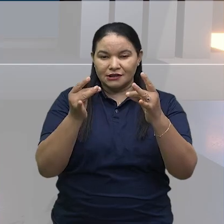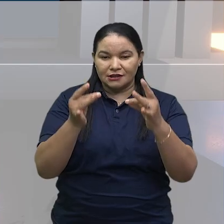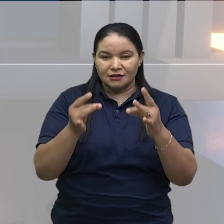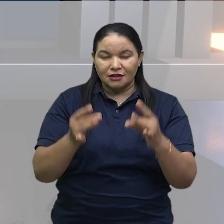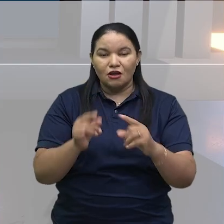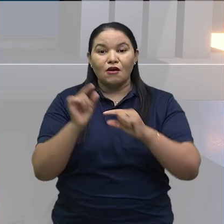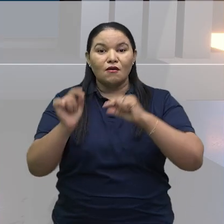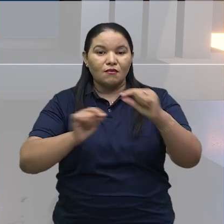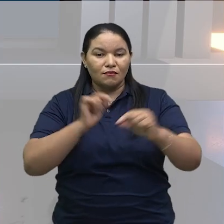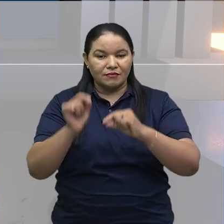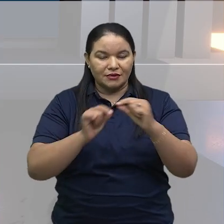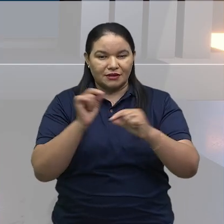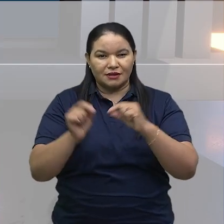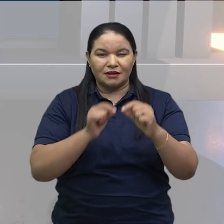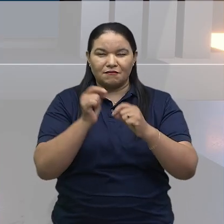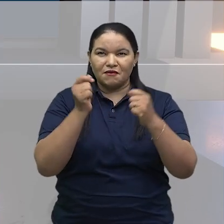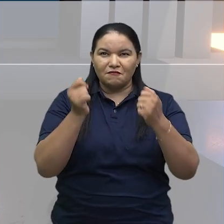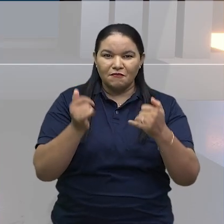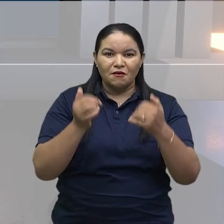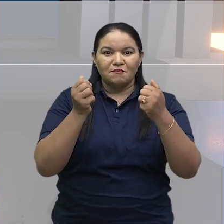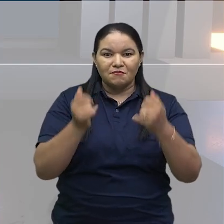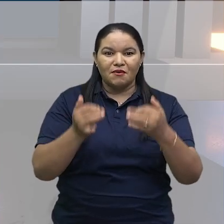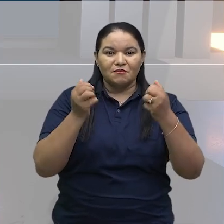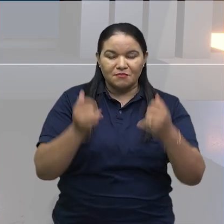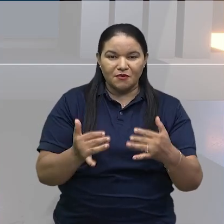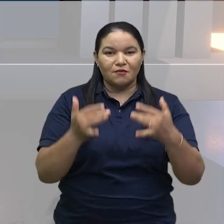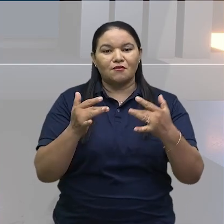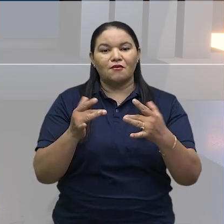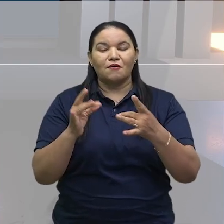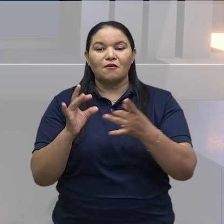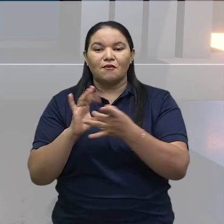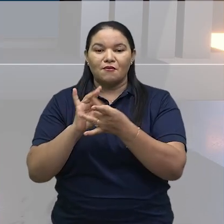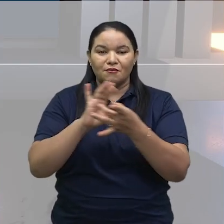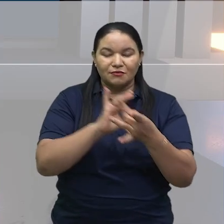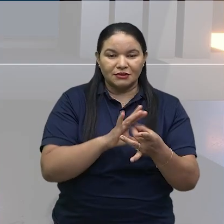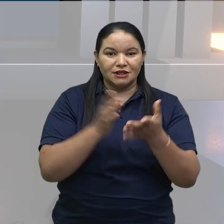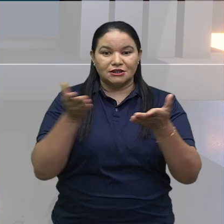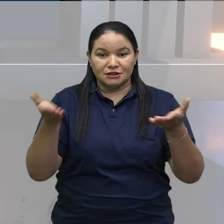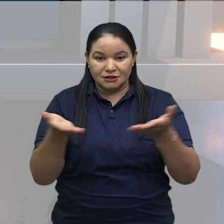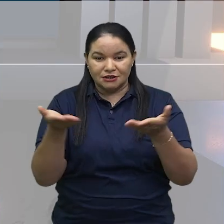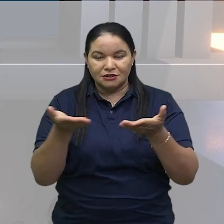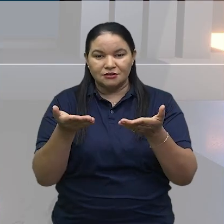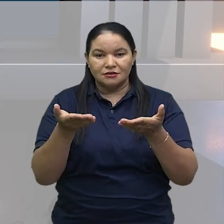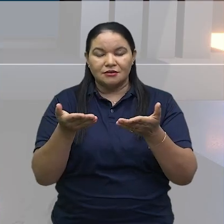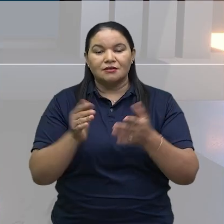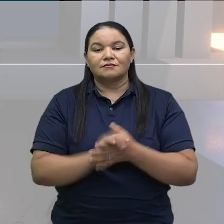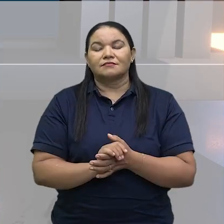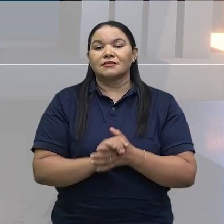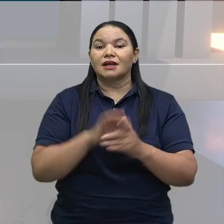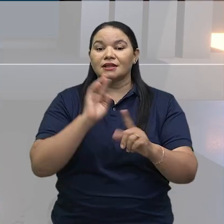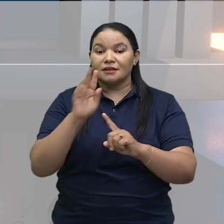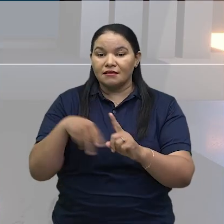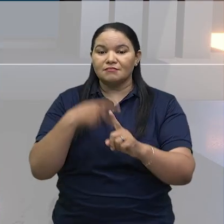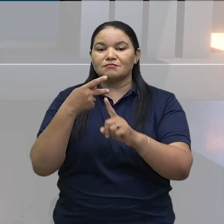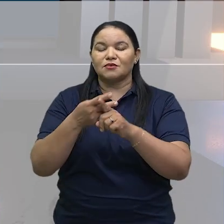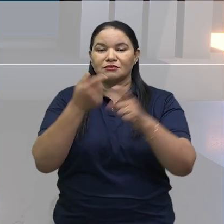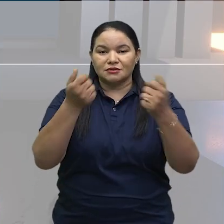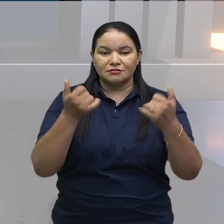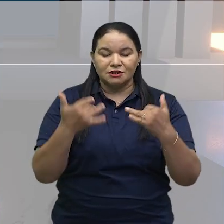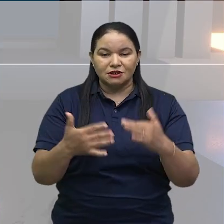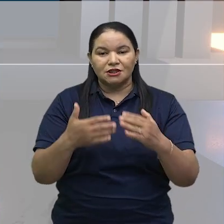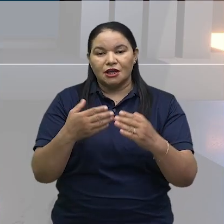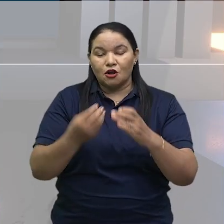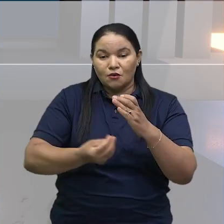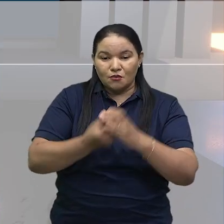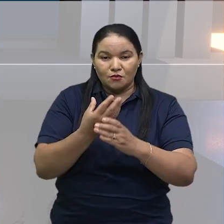essa globalização que tanto se fala, no contexto atual. Posteriormente, nós vamos tratar da origem